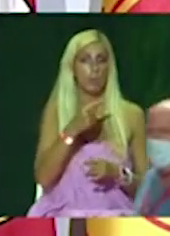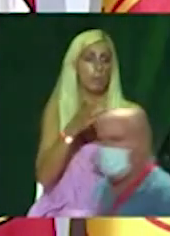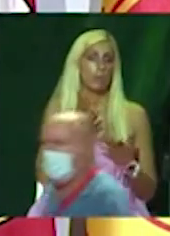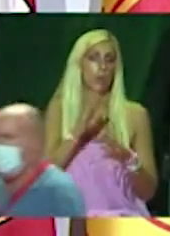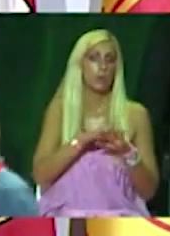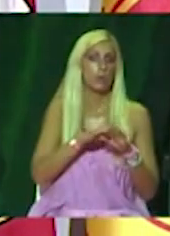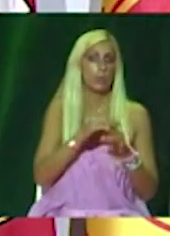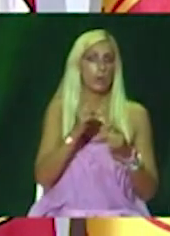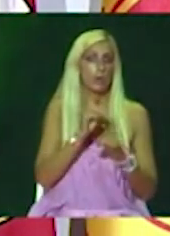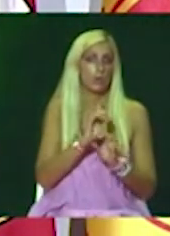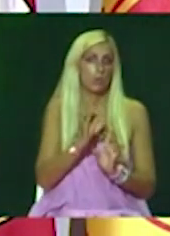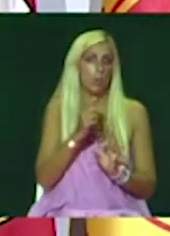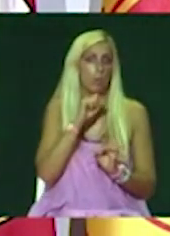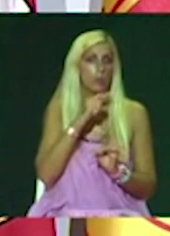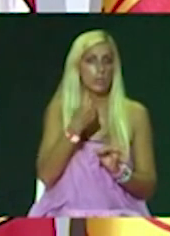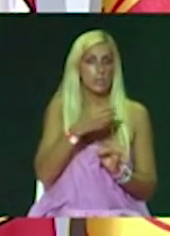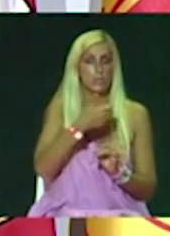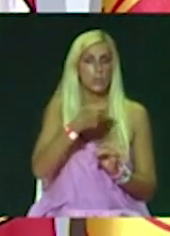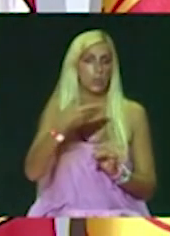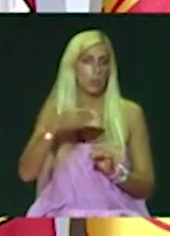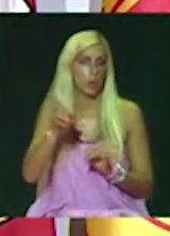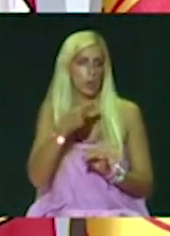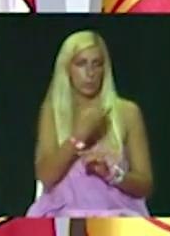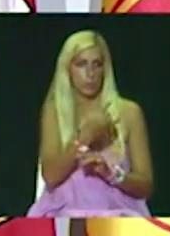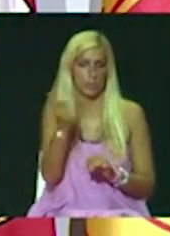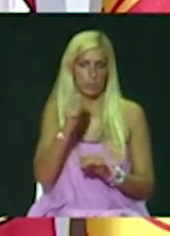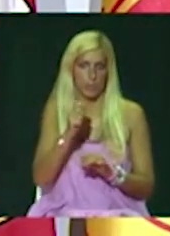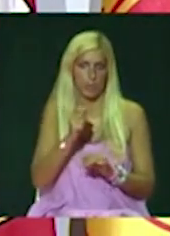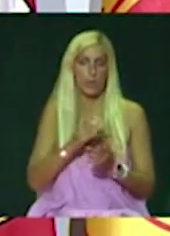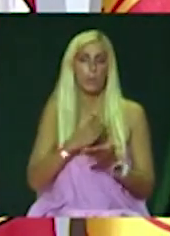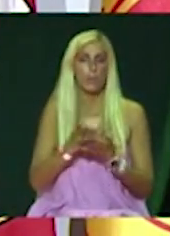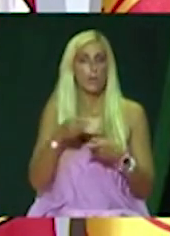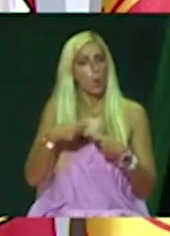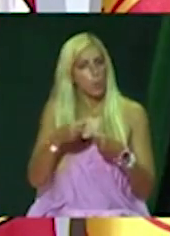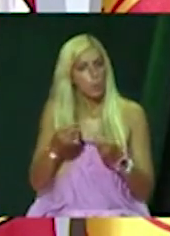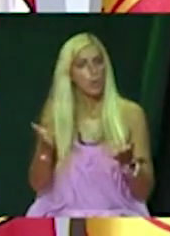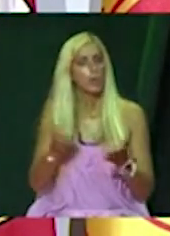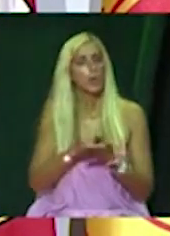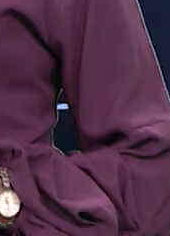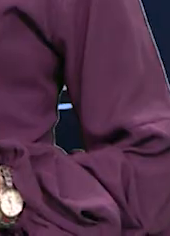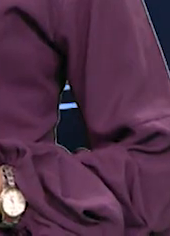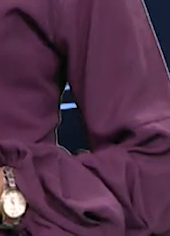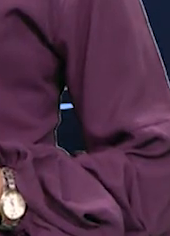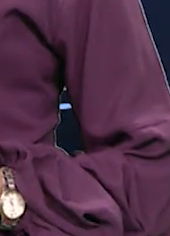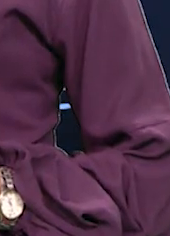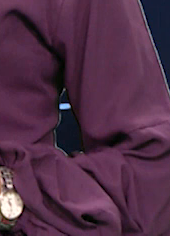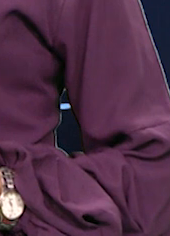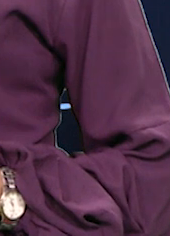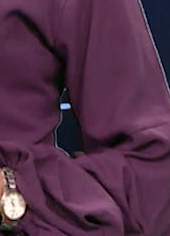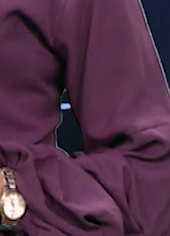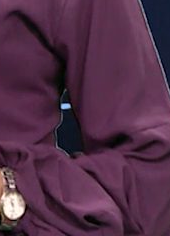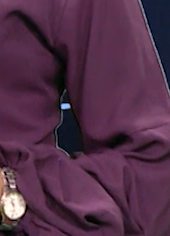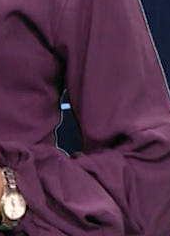50 euros por mês, para podermos efetivamente contribuir para erradicar a pobreza infantil no nosso país. No mesmo